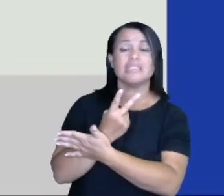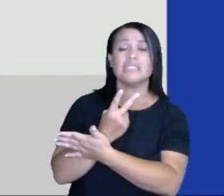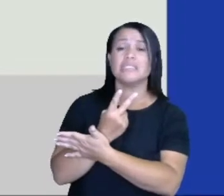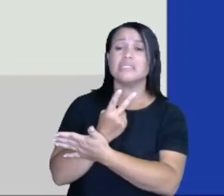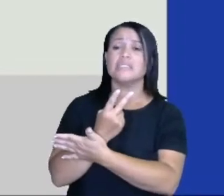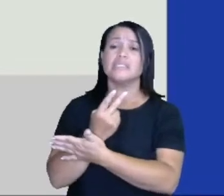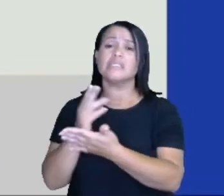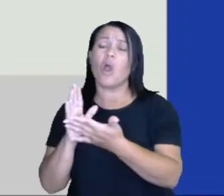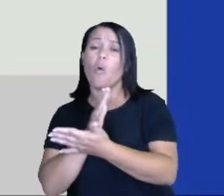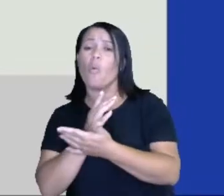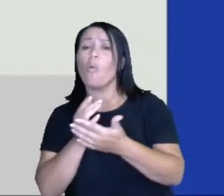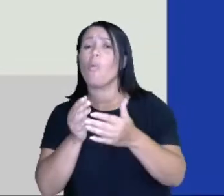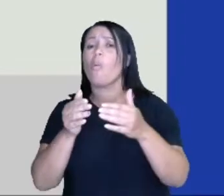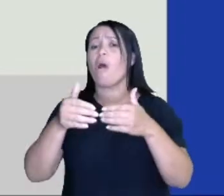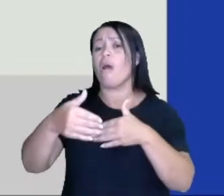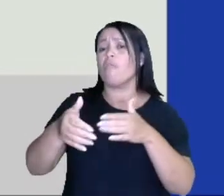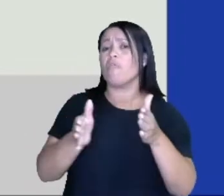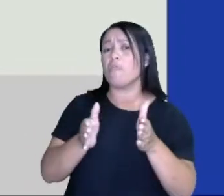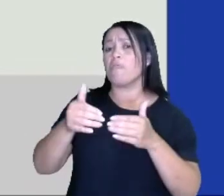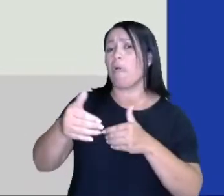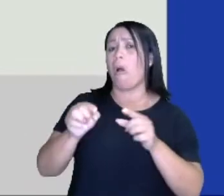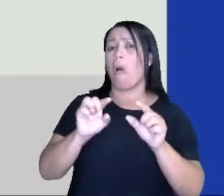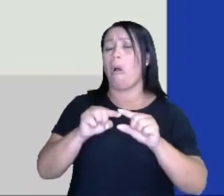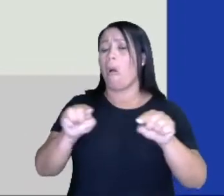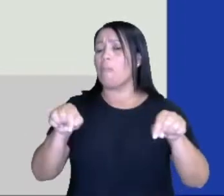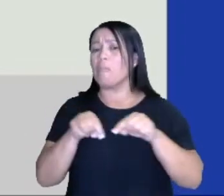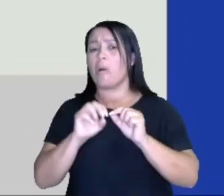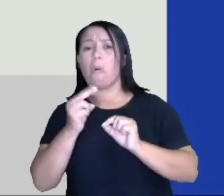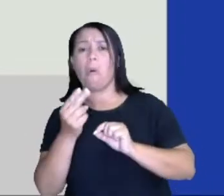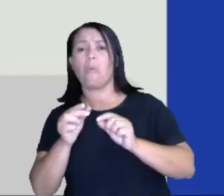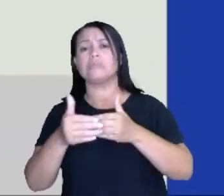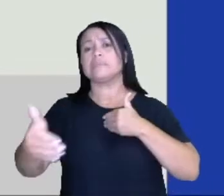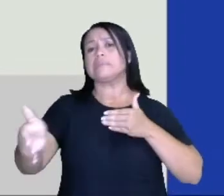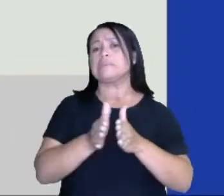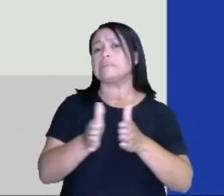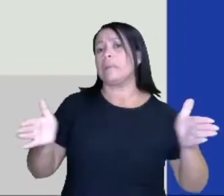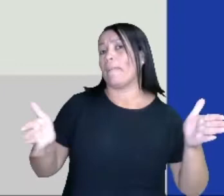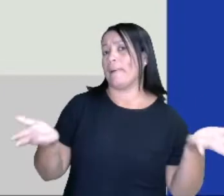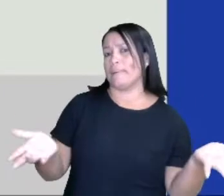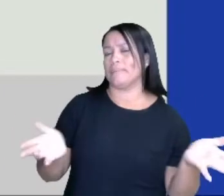algum tamanho daquele território ou daquela região.